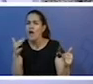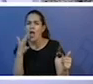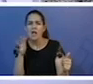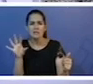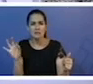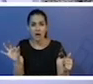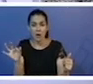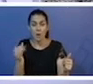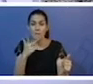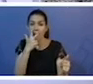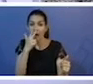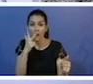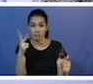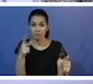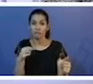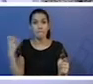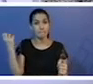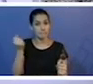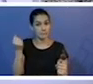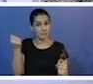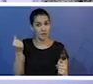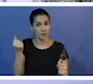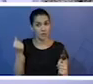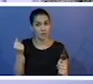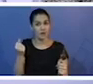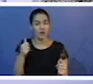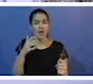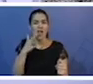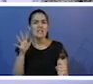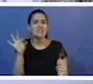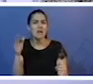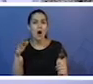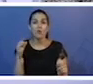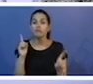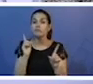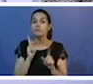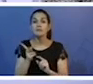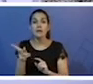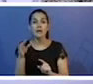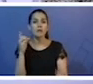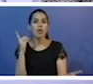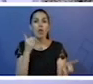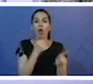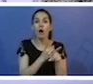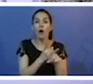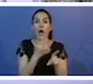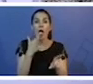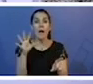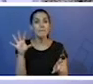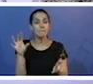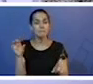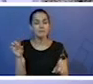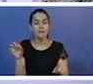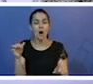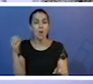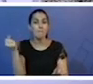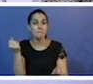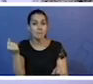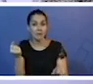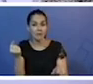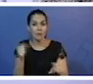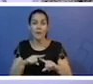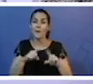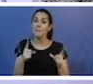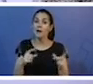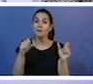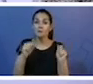são brancos, para muitas pessoas a palavra sal está associada à cor branca. No entanto, vários sais podem